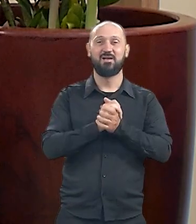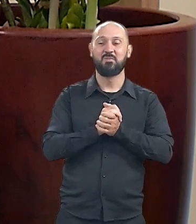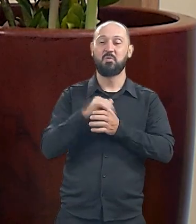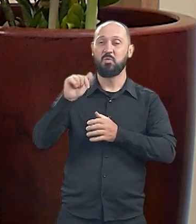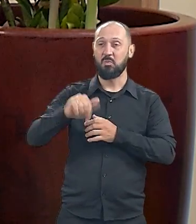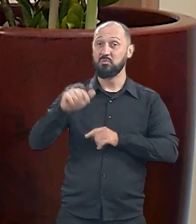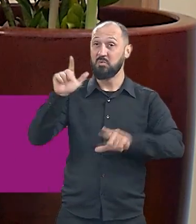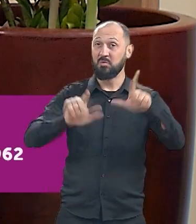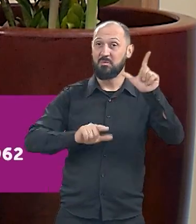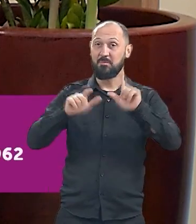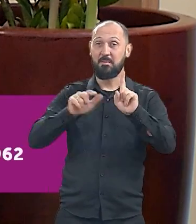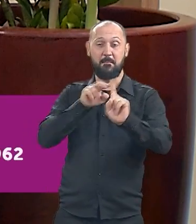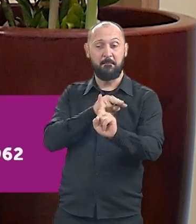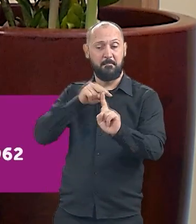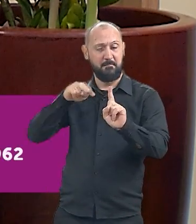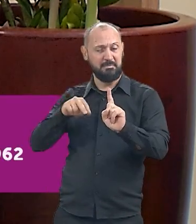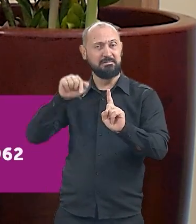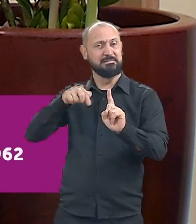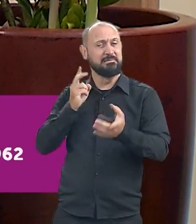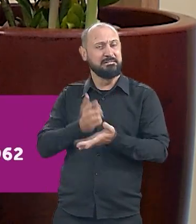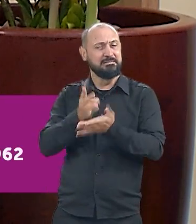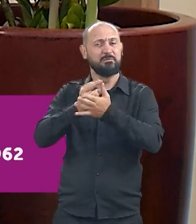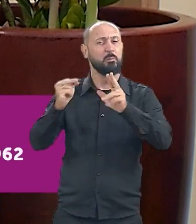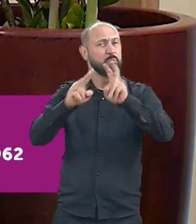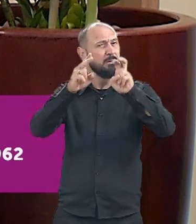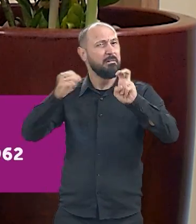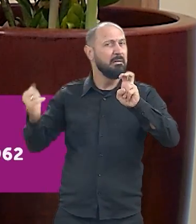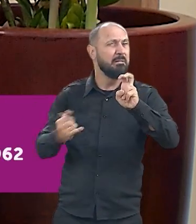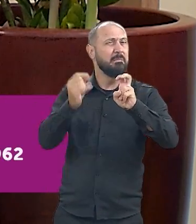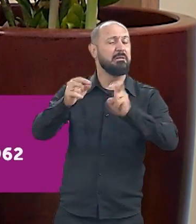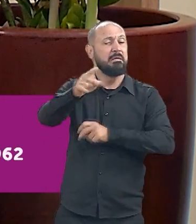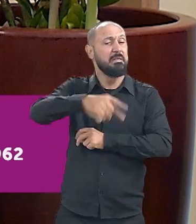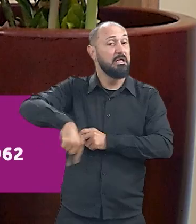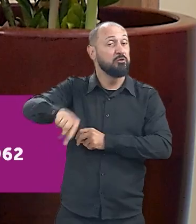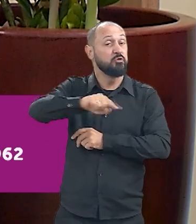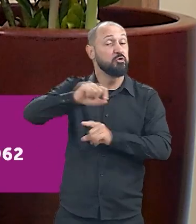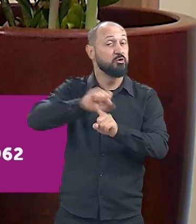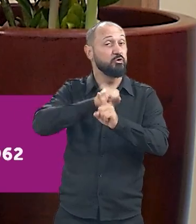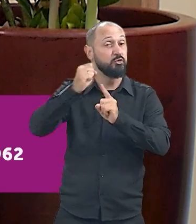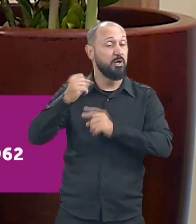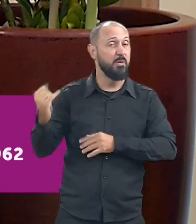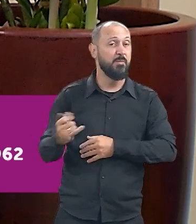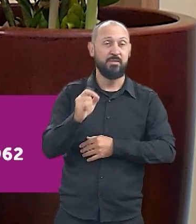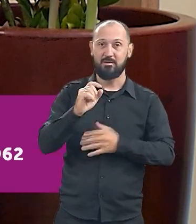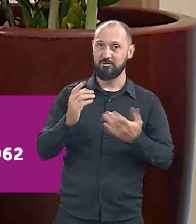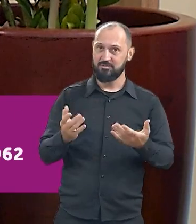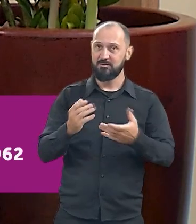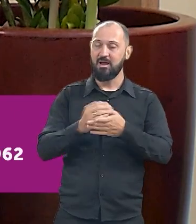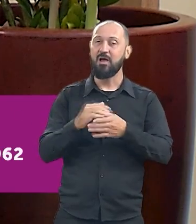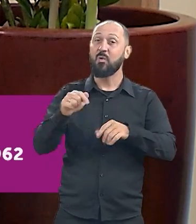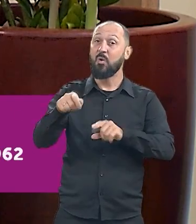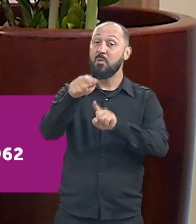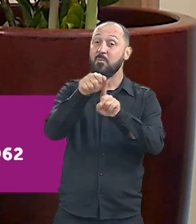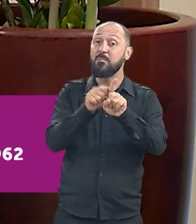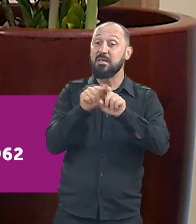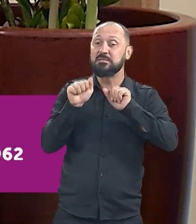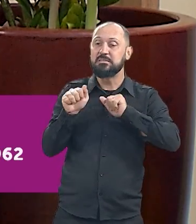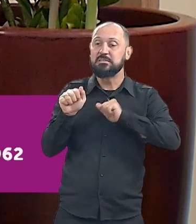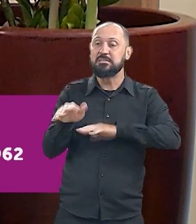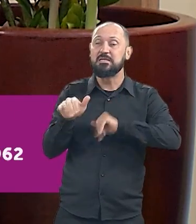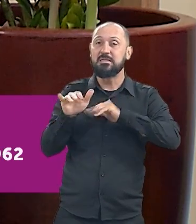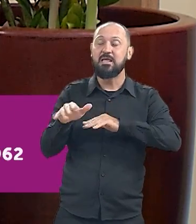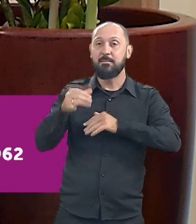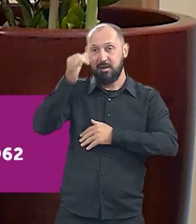Perspectiva no Ar, sempre tratando de temas atuais e de interesse da sociedade. Nós estamos aí no mês de setembro, mês de